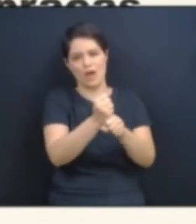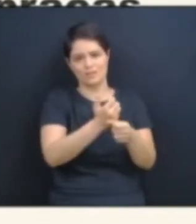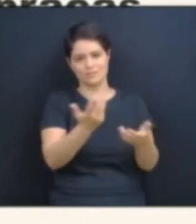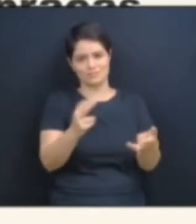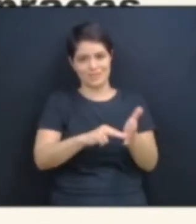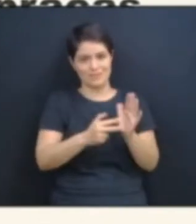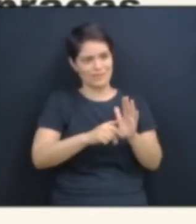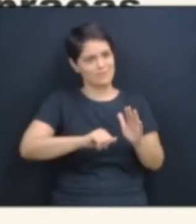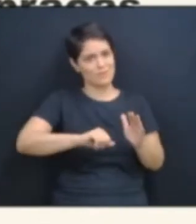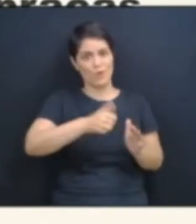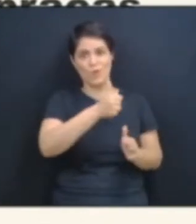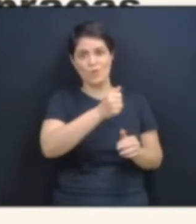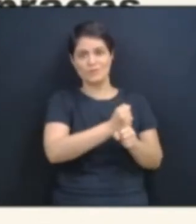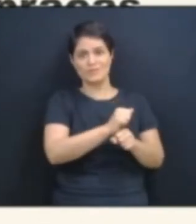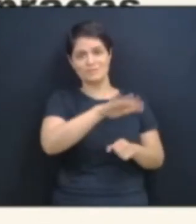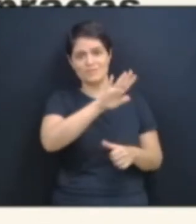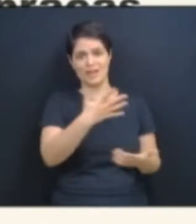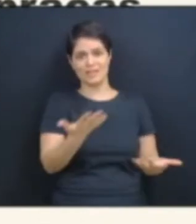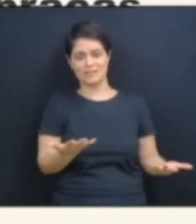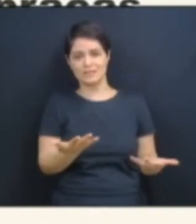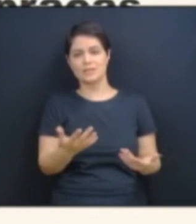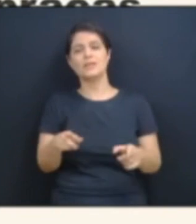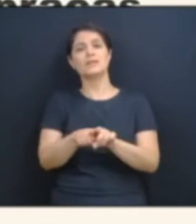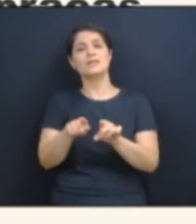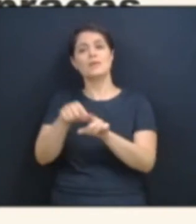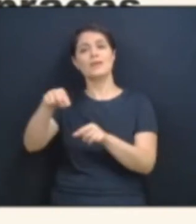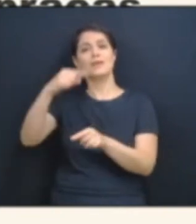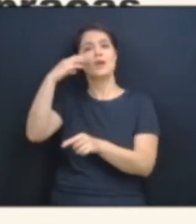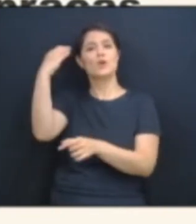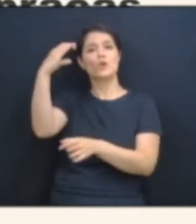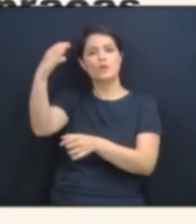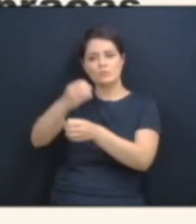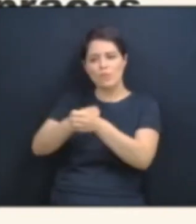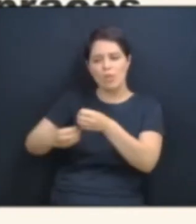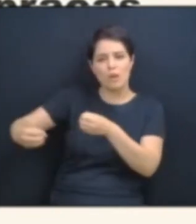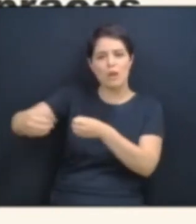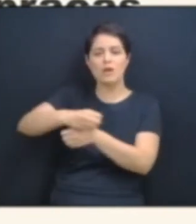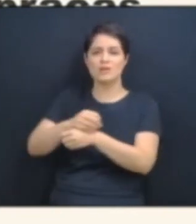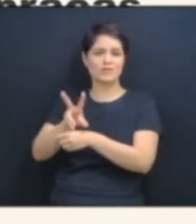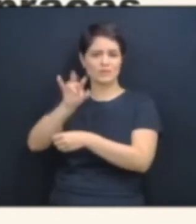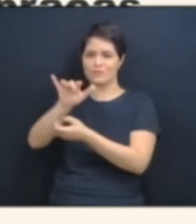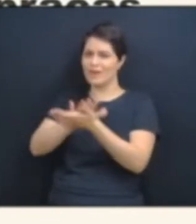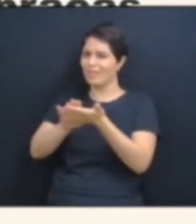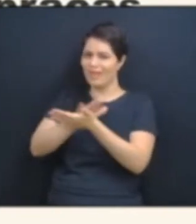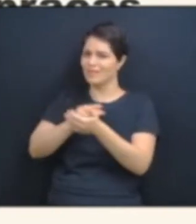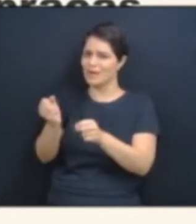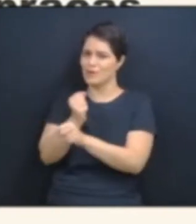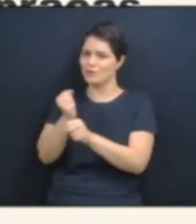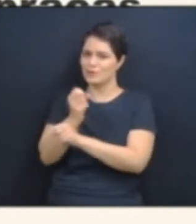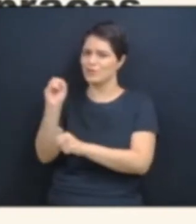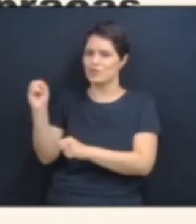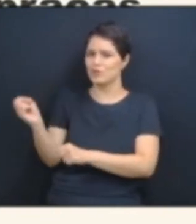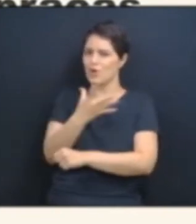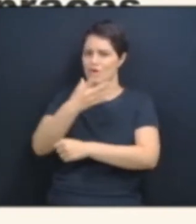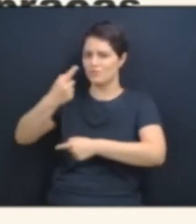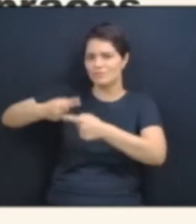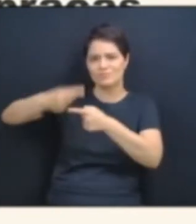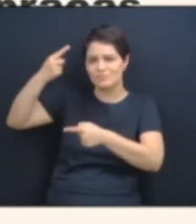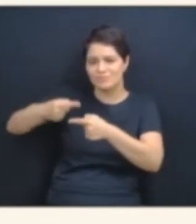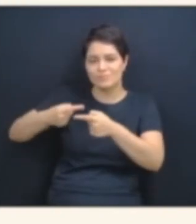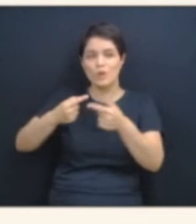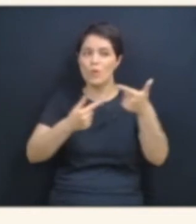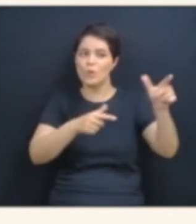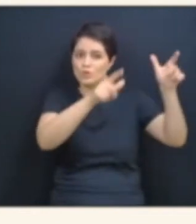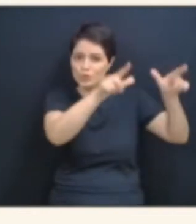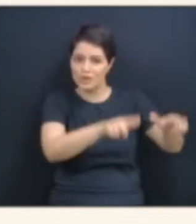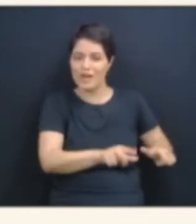1 é o único que não tem praça de implantação novas, e nos demais lotes as praças aparecem, encarecem ainda mais o custo